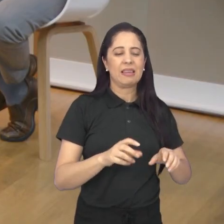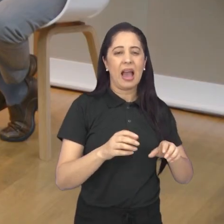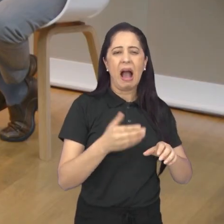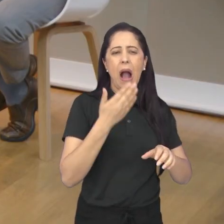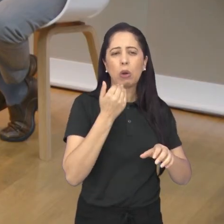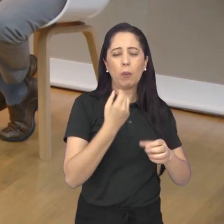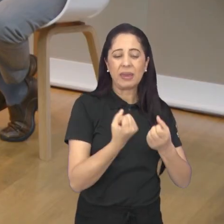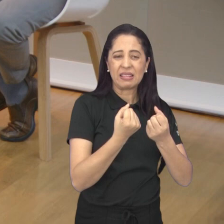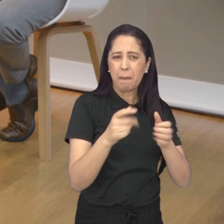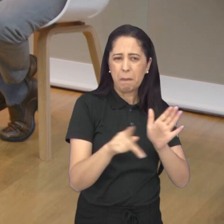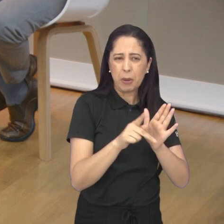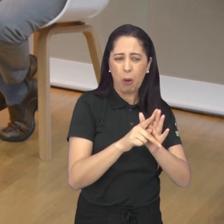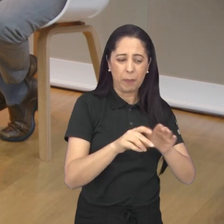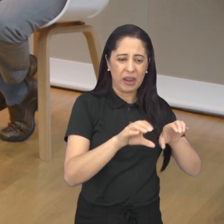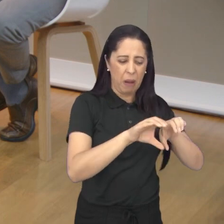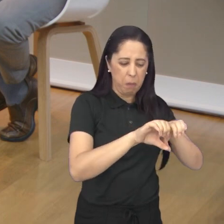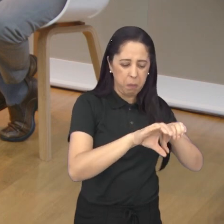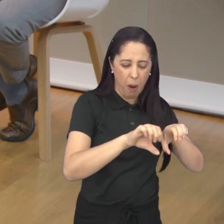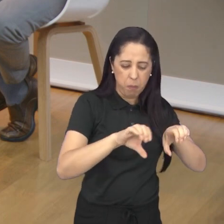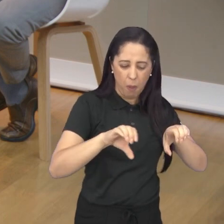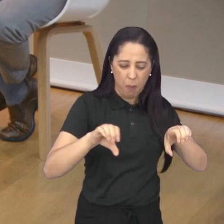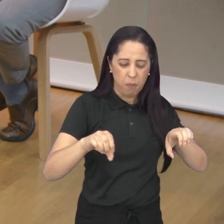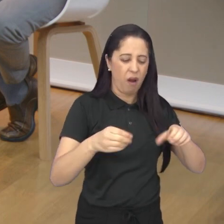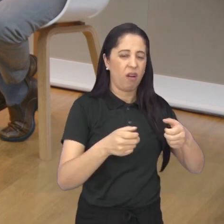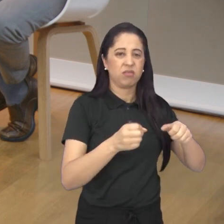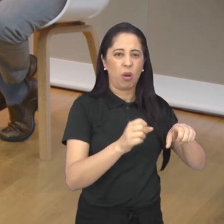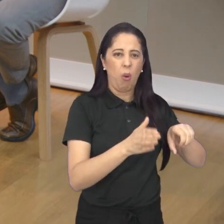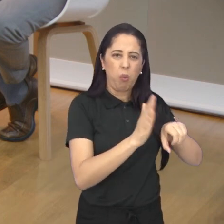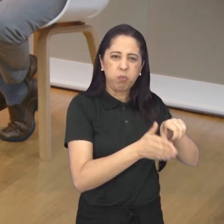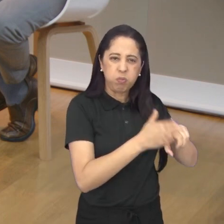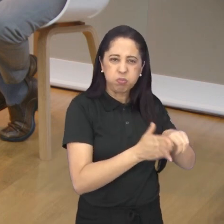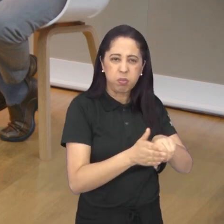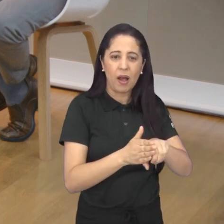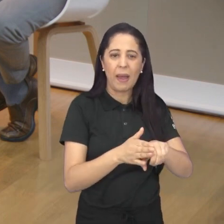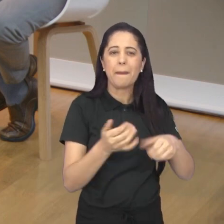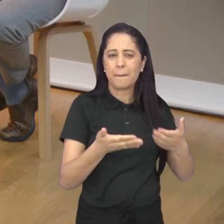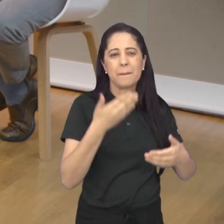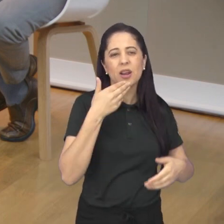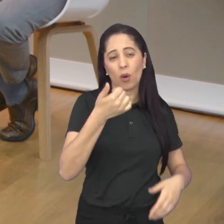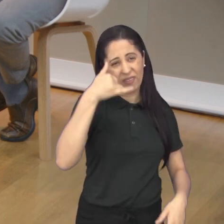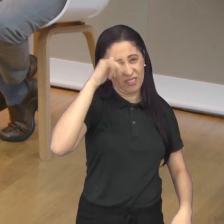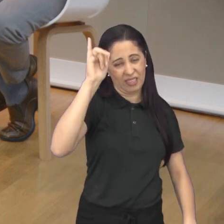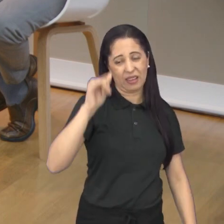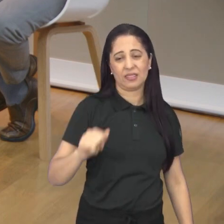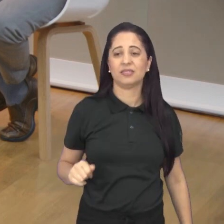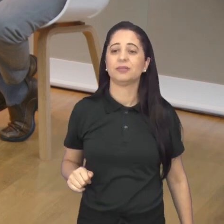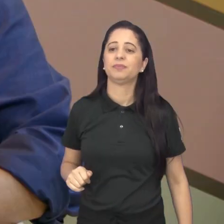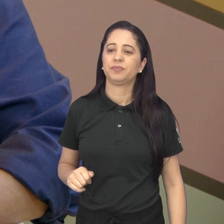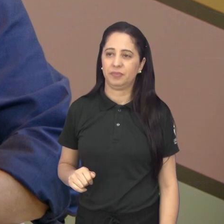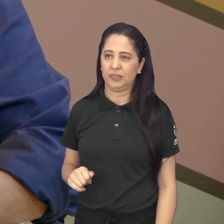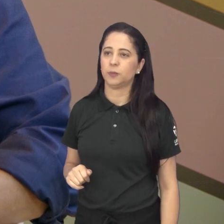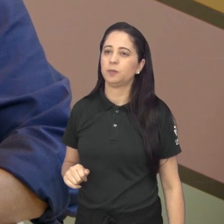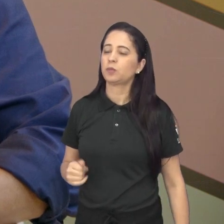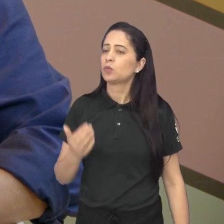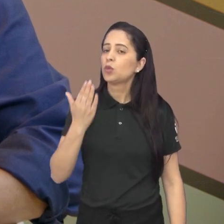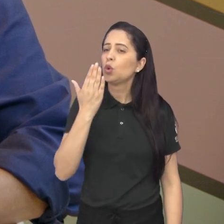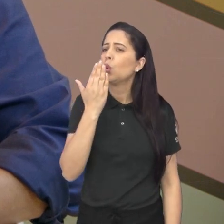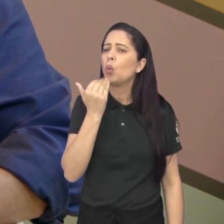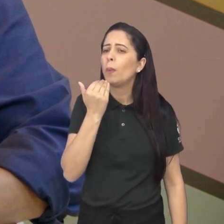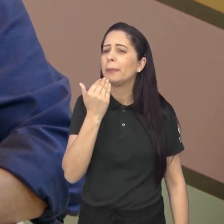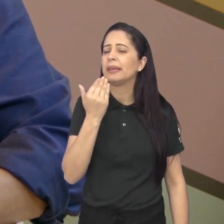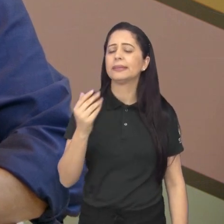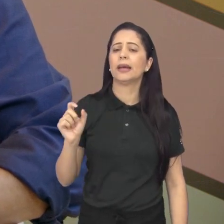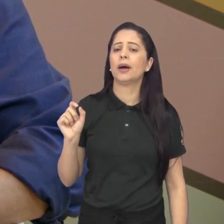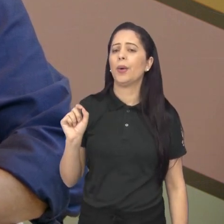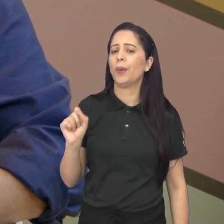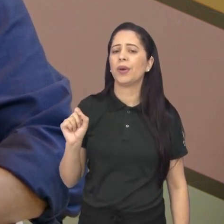E você sempre defende que processados evitar a todo custo, né, doutor? Alimento processado é aquele que a gente